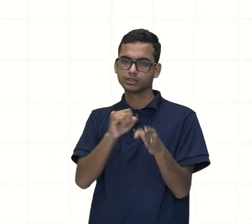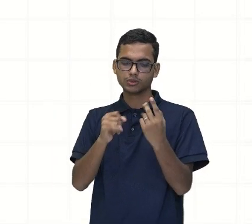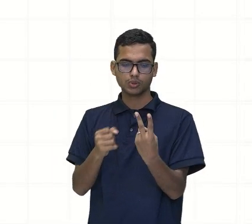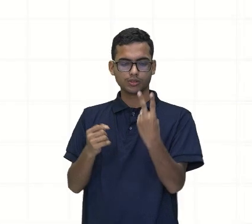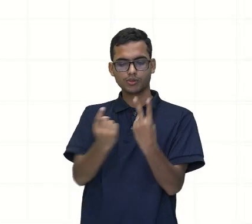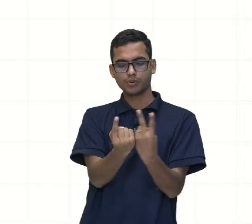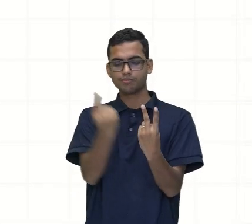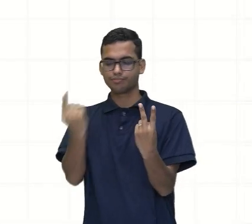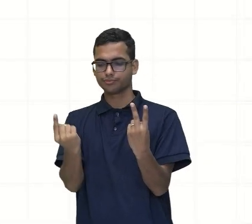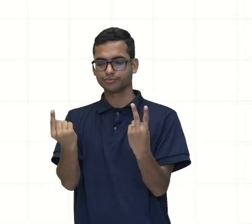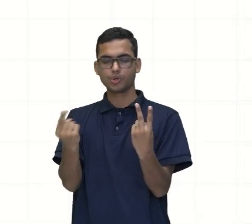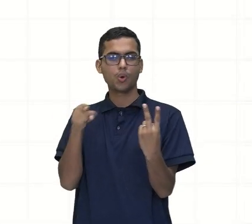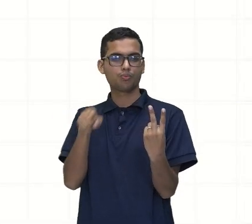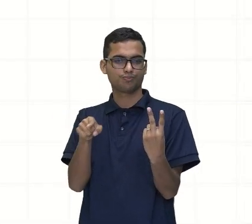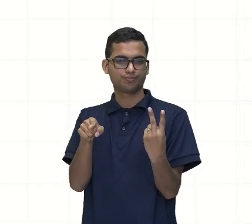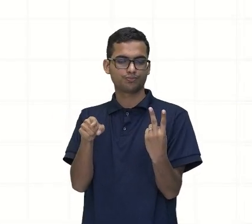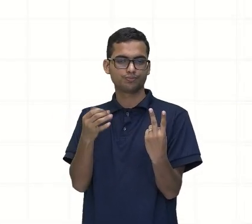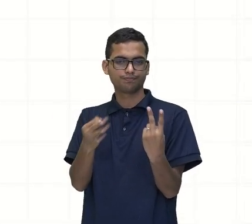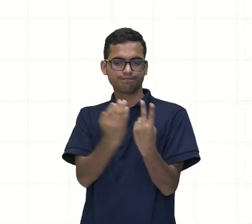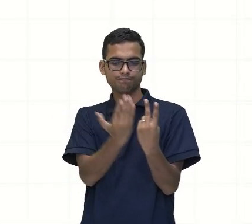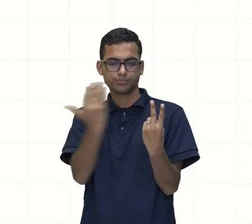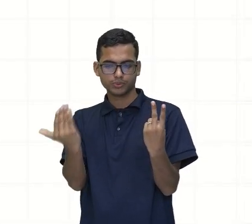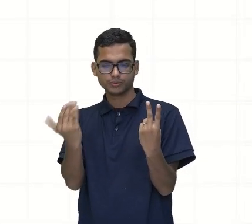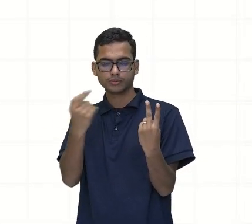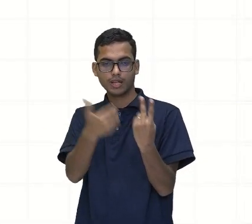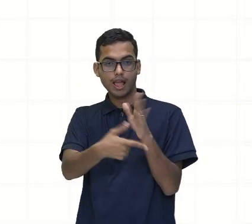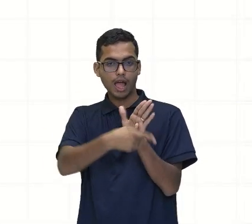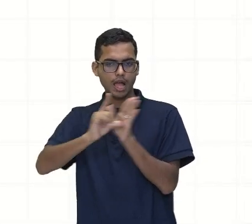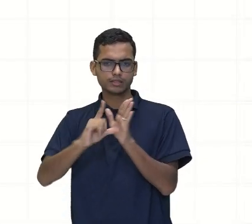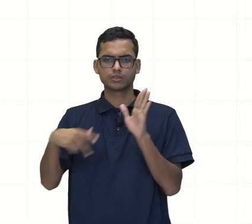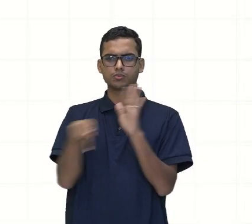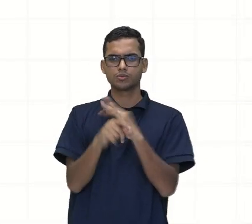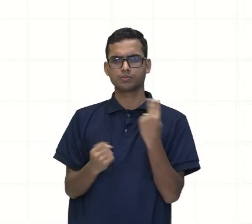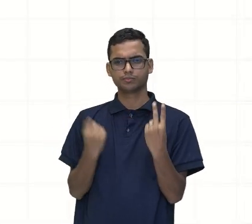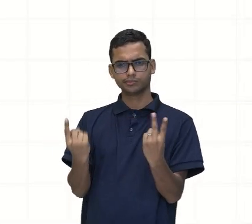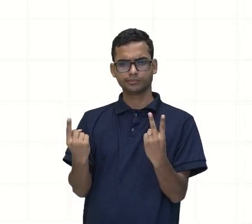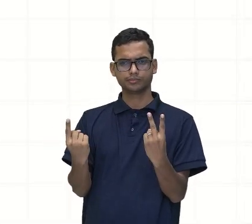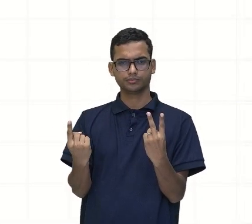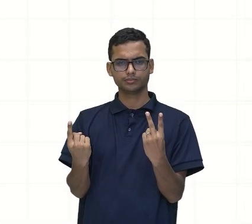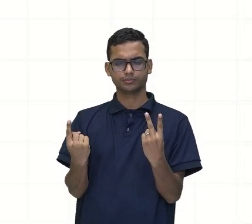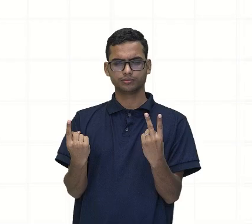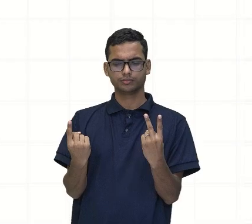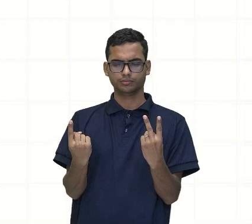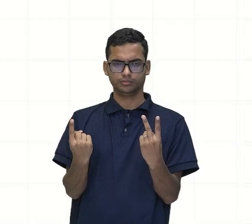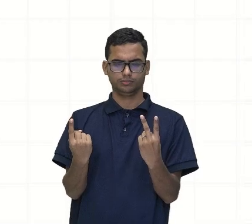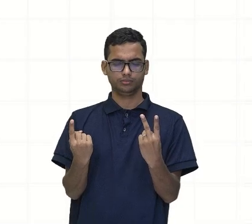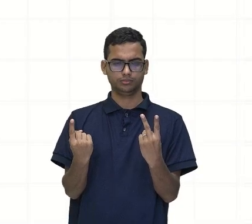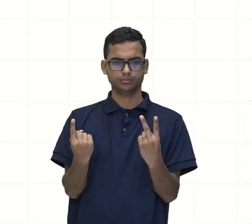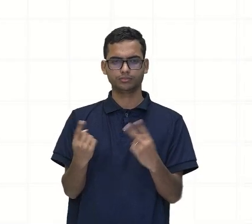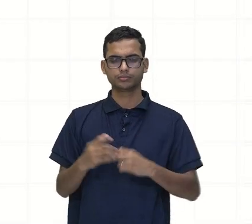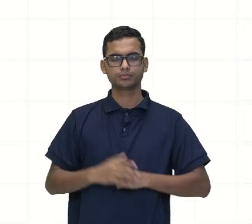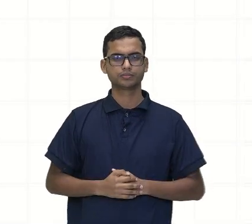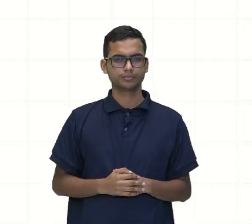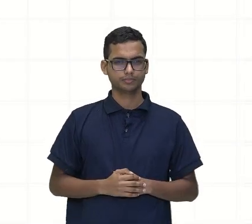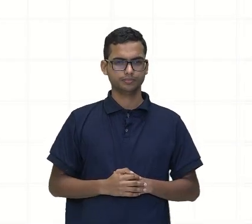é o número que está antes dele? É o 1. Então, o 1 é o antecessor do 2.